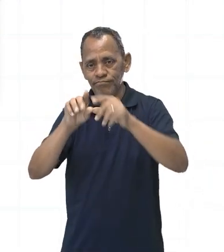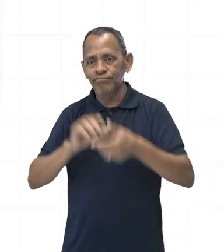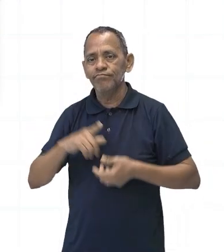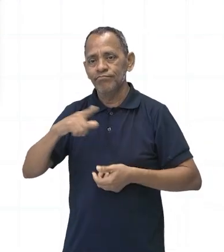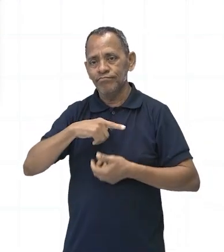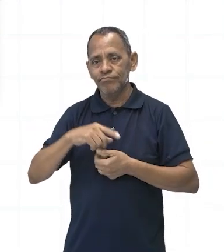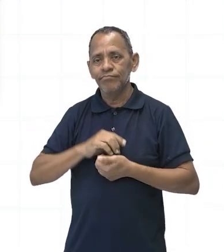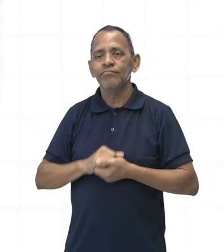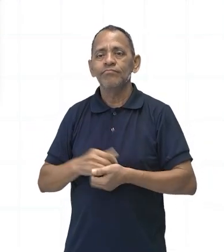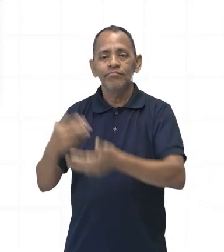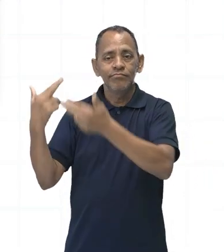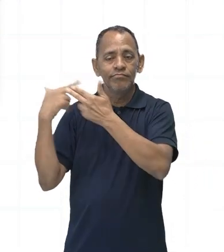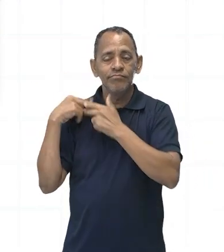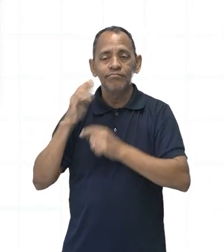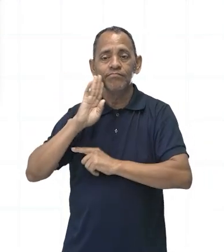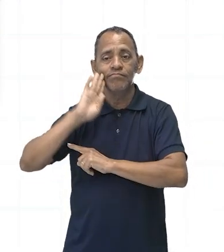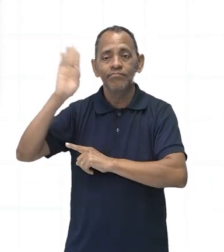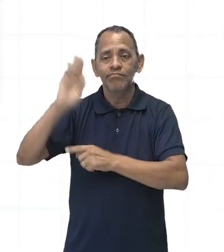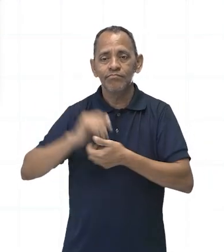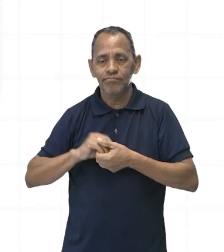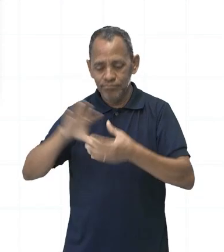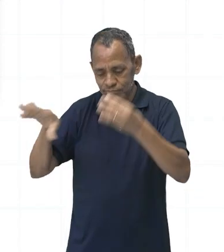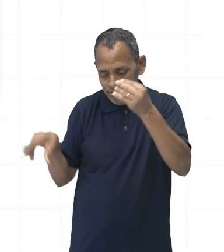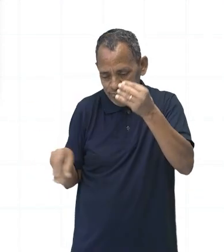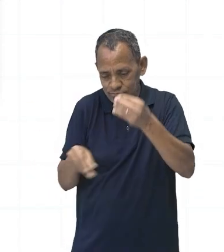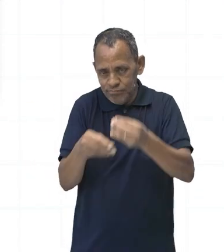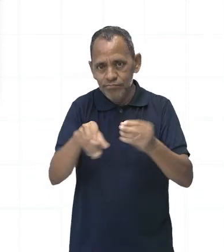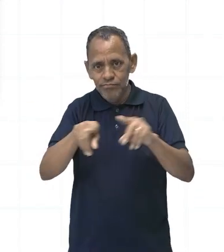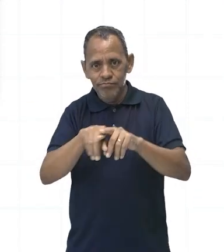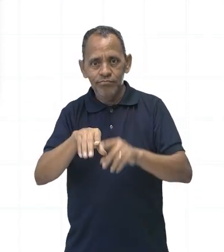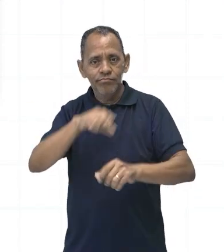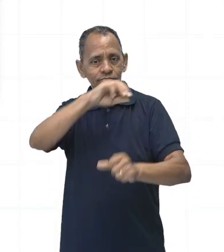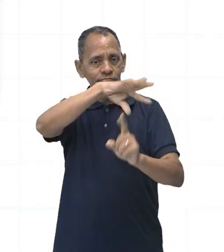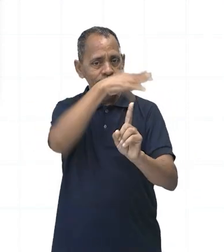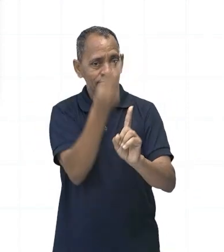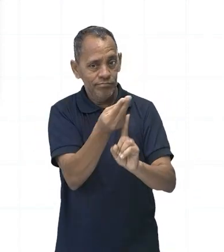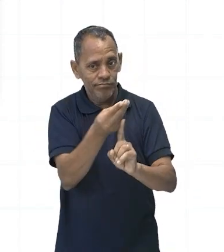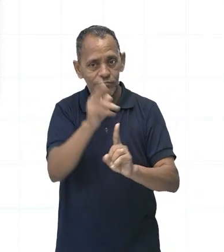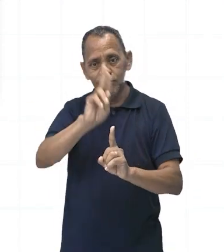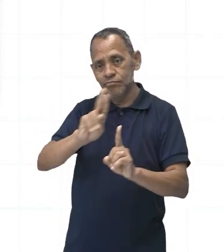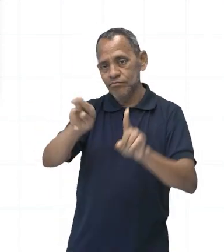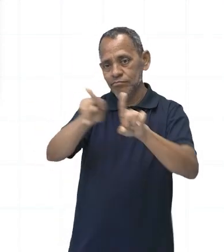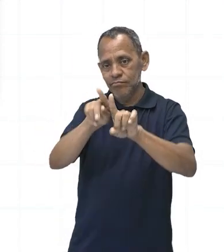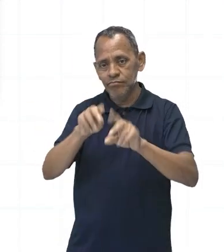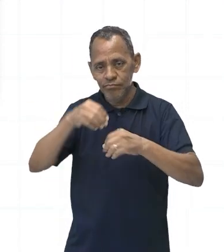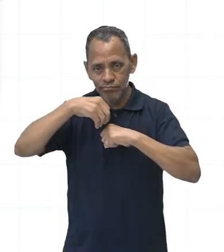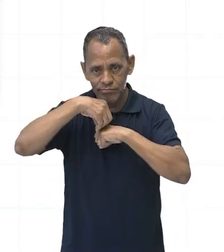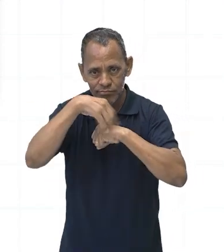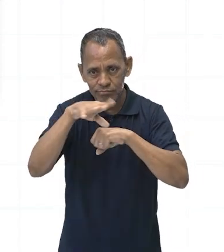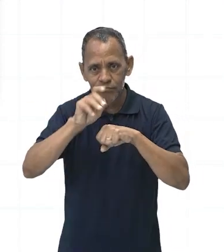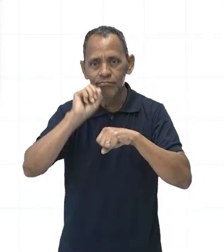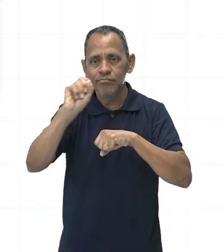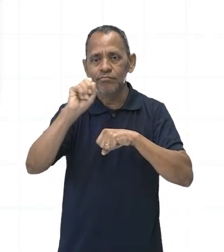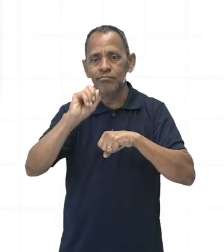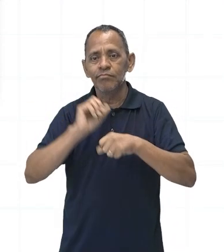papel principal na composição da obra. São utilizadas para transmitir o quê?